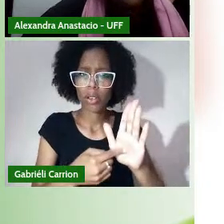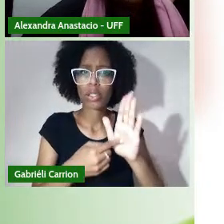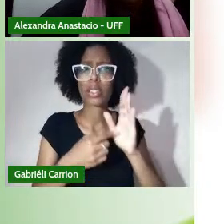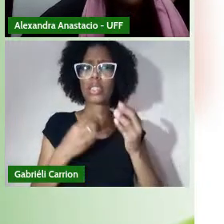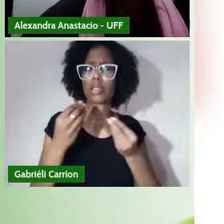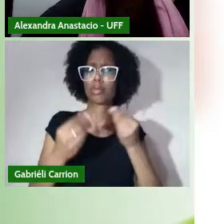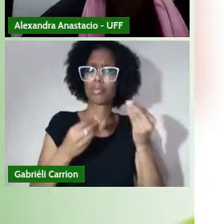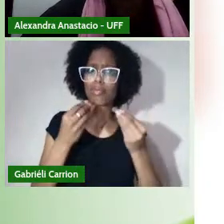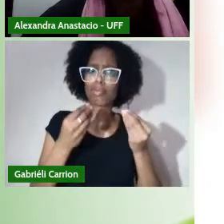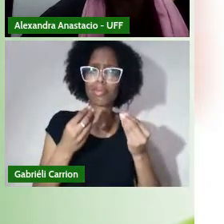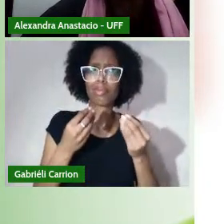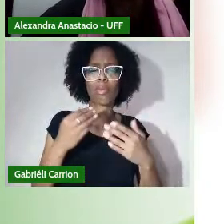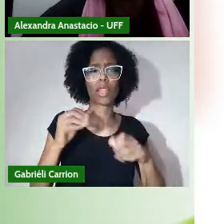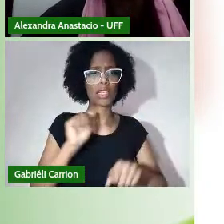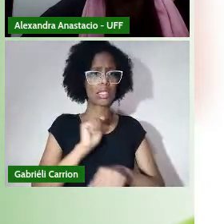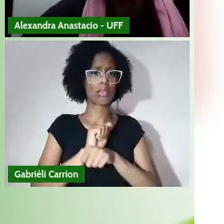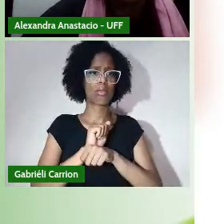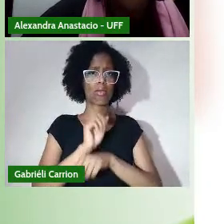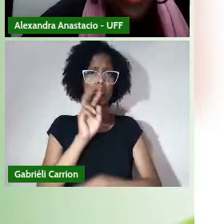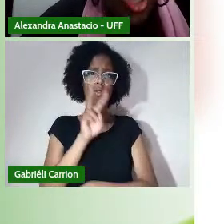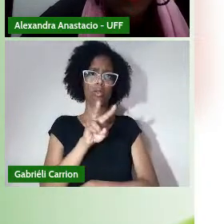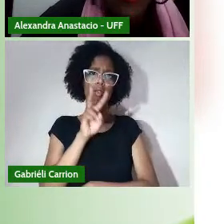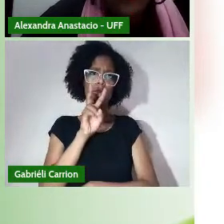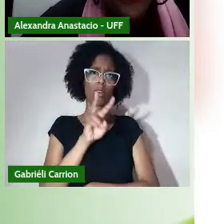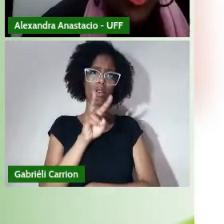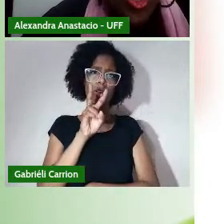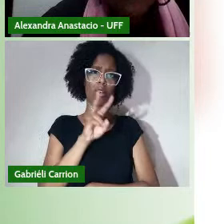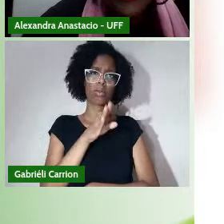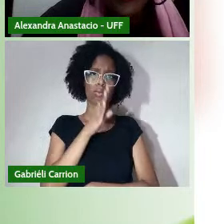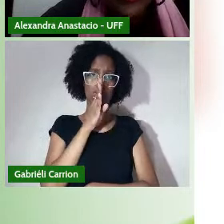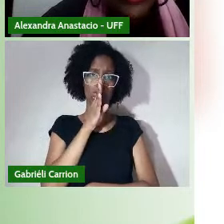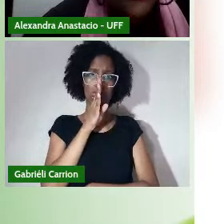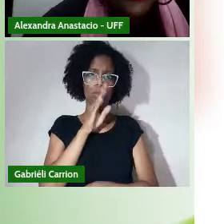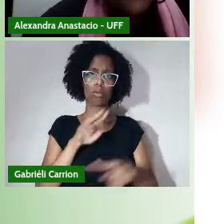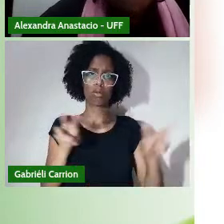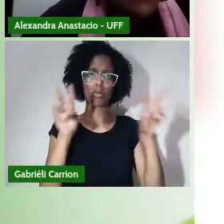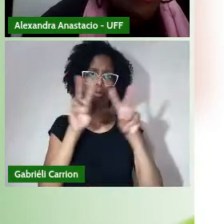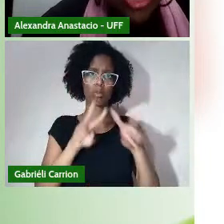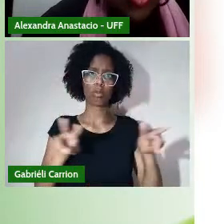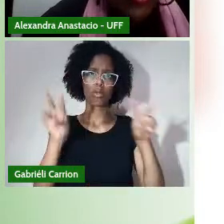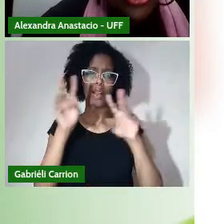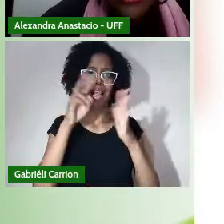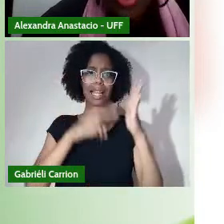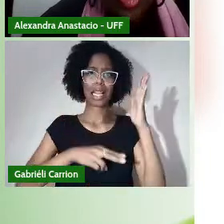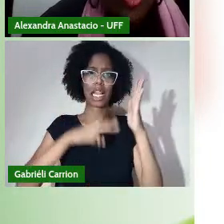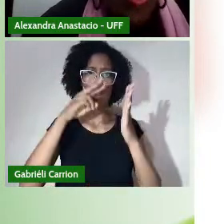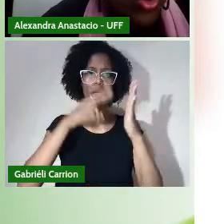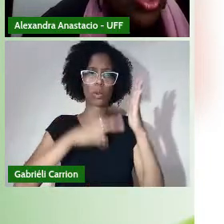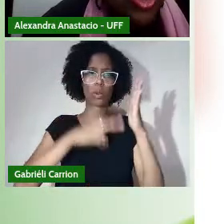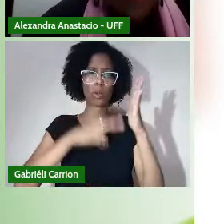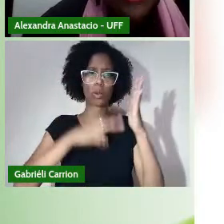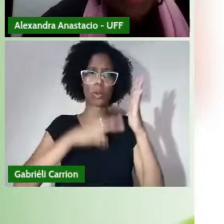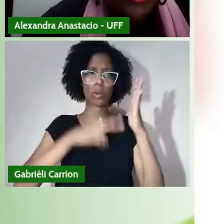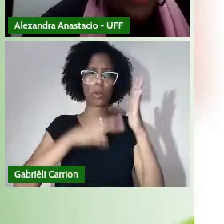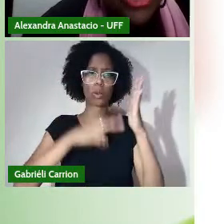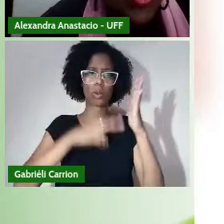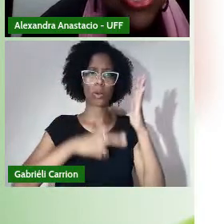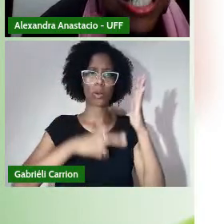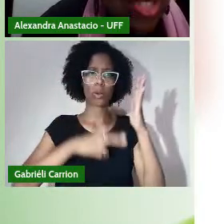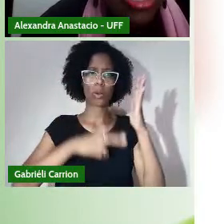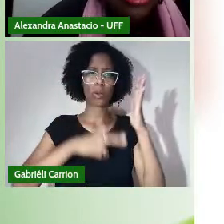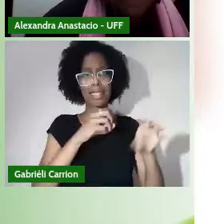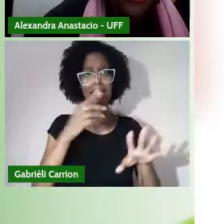Quando ele está lá parando, só olhando e observando uma aula, um audiovisual, leituras, fazendo leituras em aulas comuns, você observa que